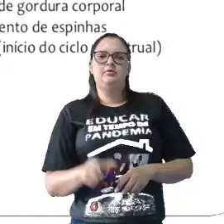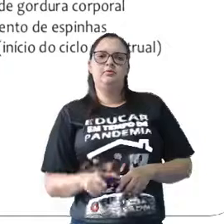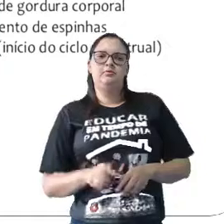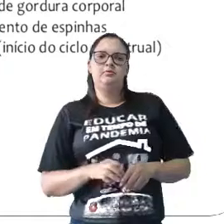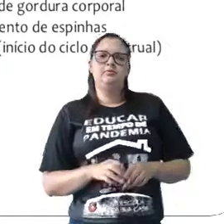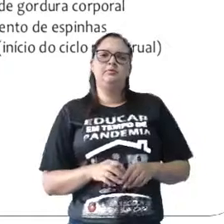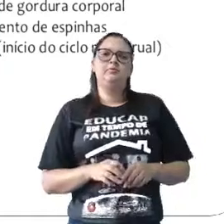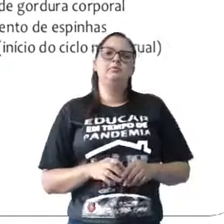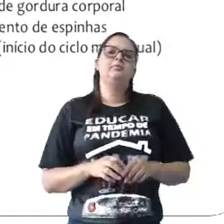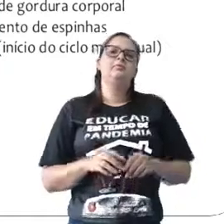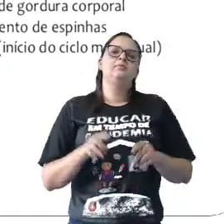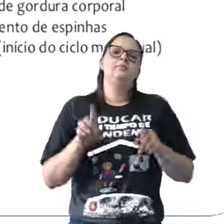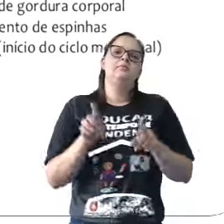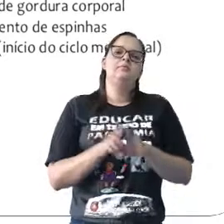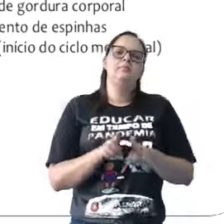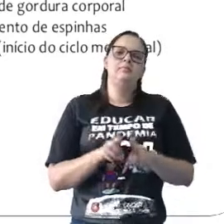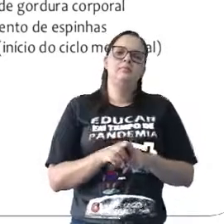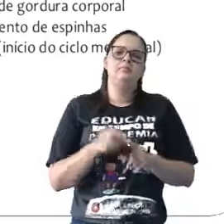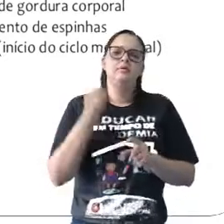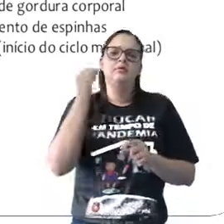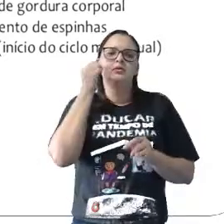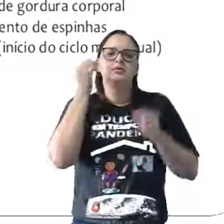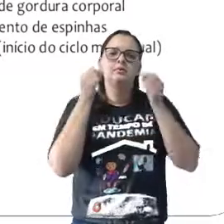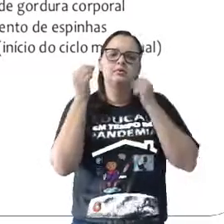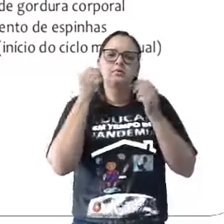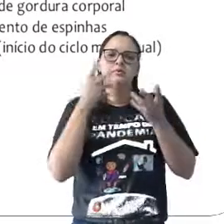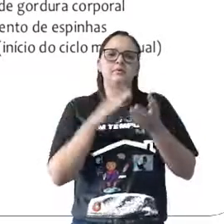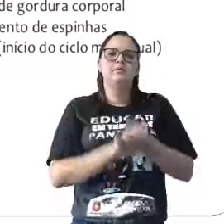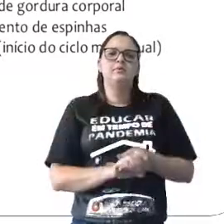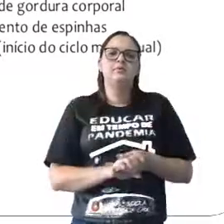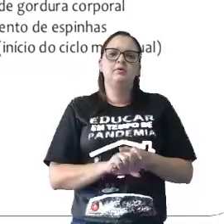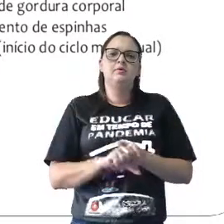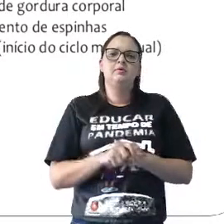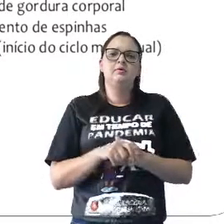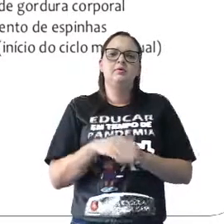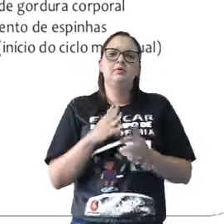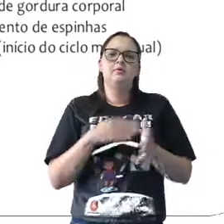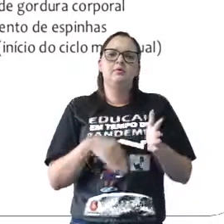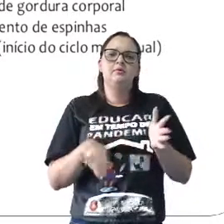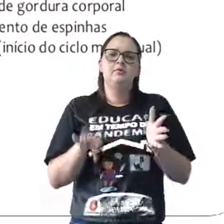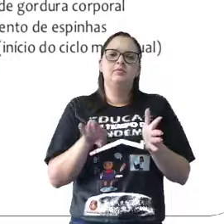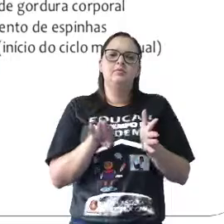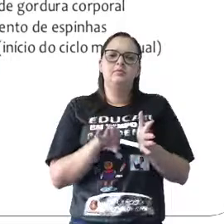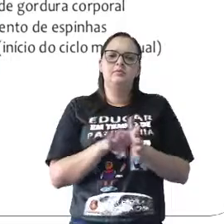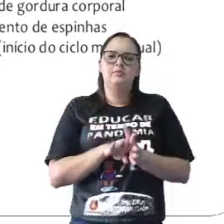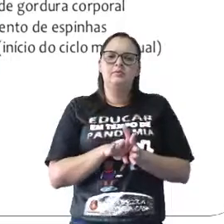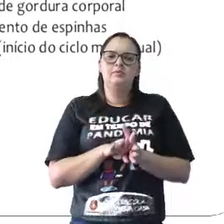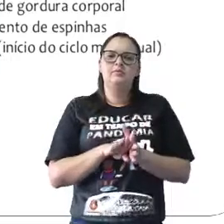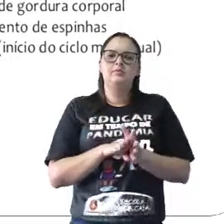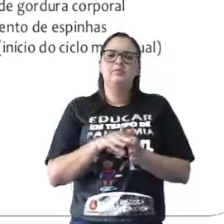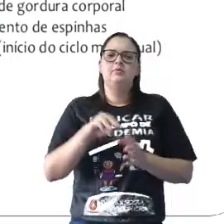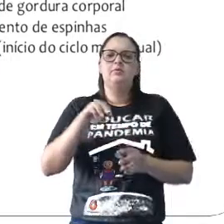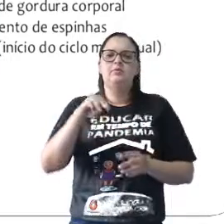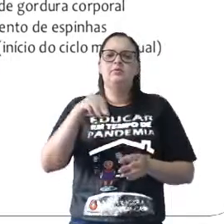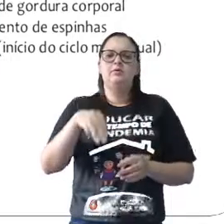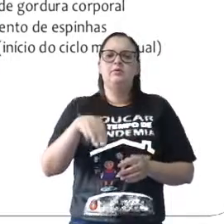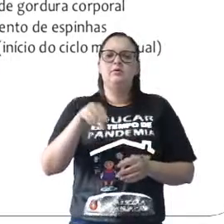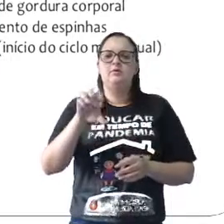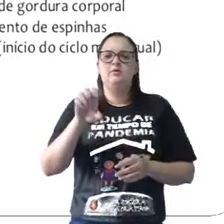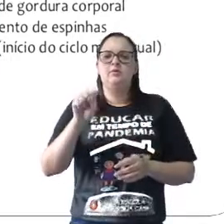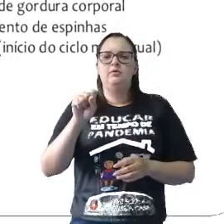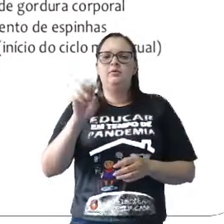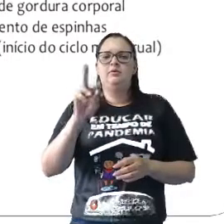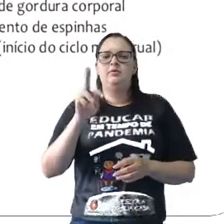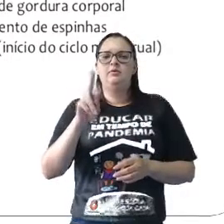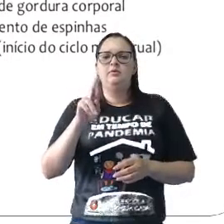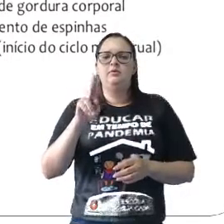aparecimento de espinhas, que é a acne também, e o início do ciclo menstrual. Só que todos